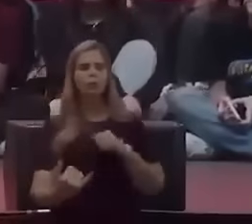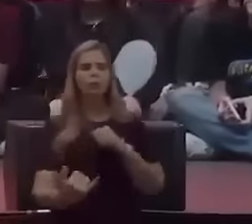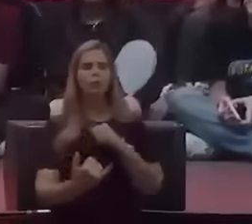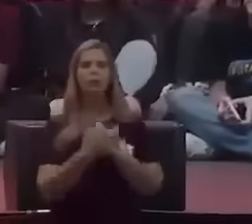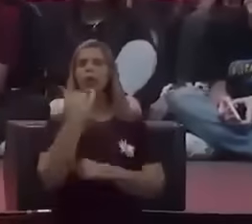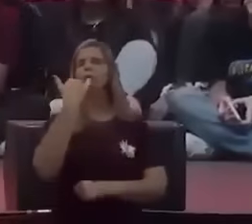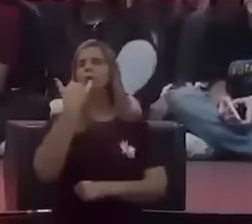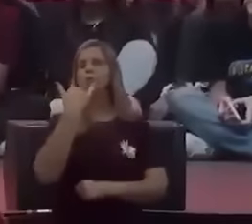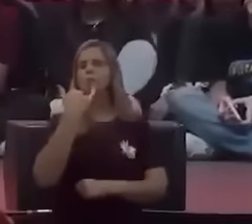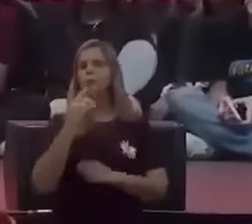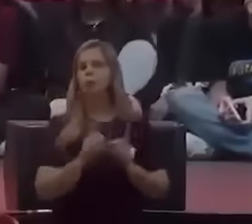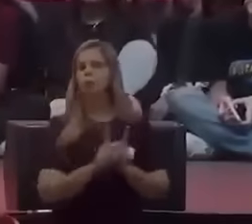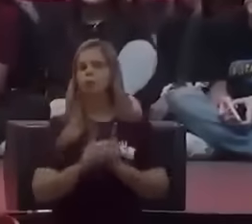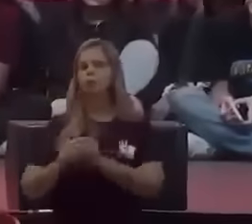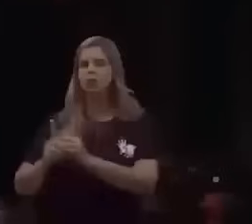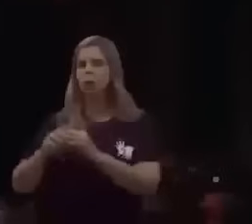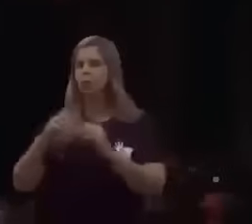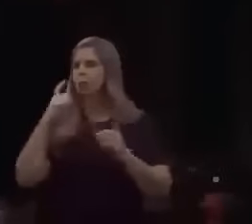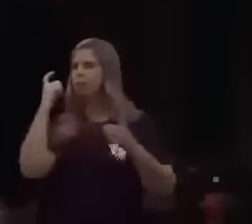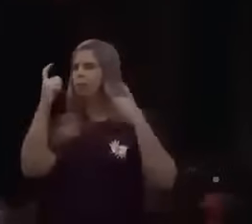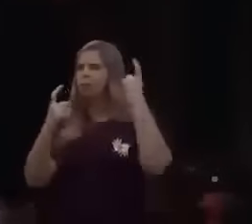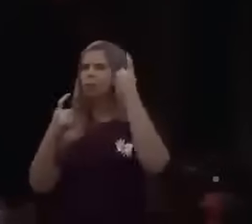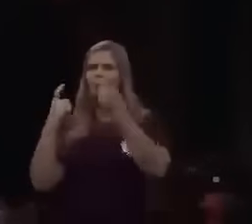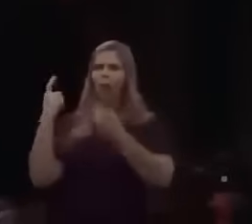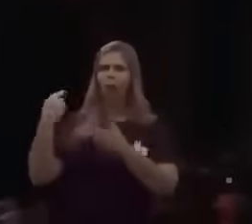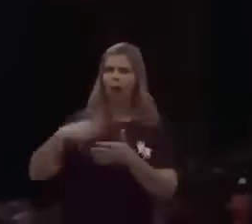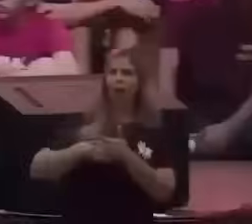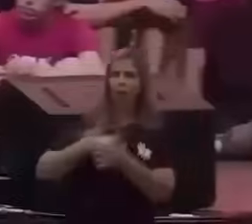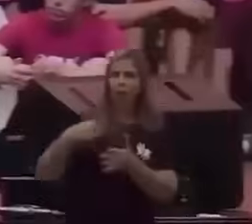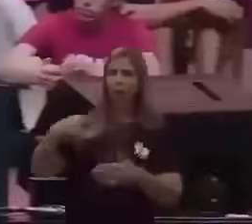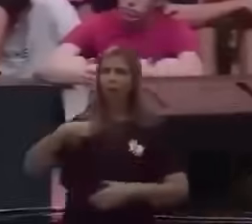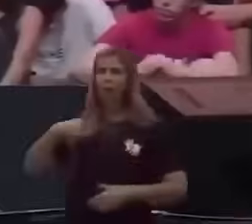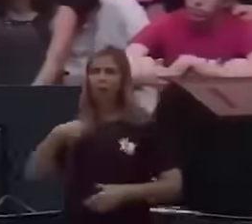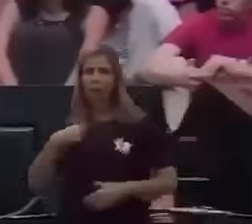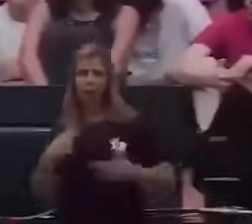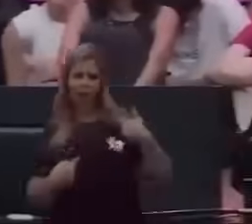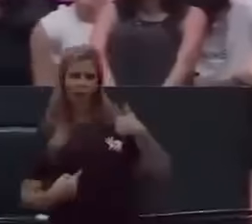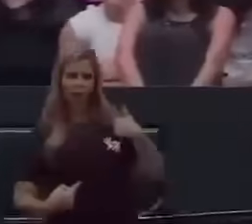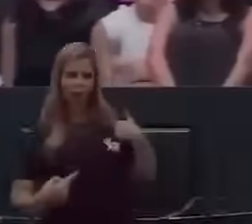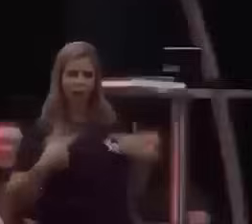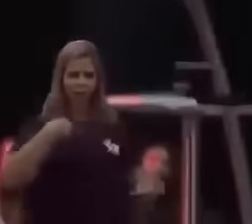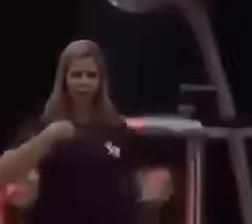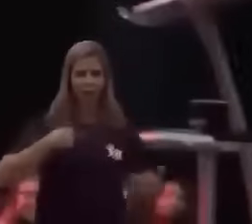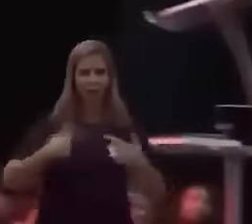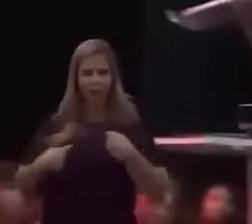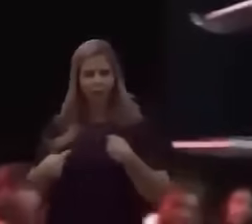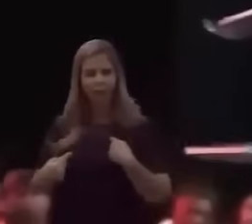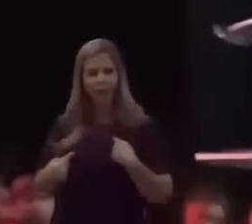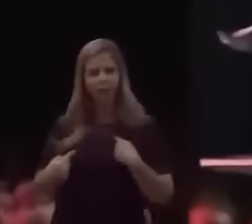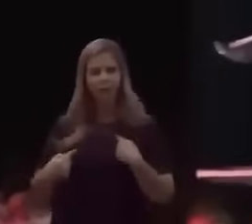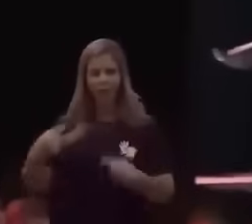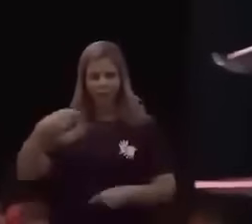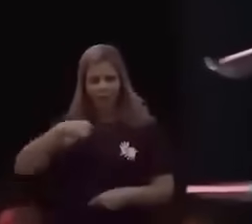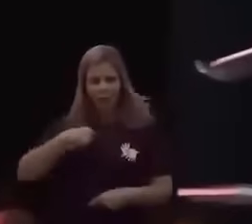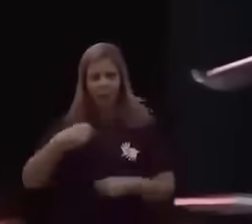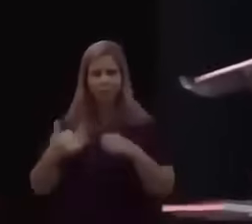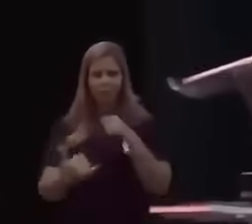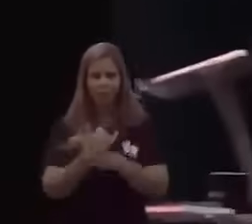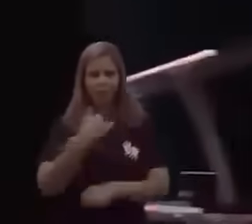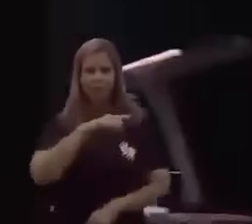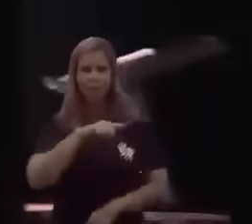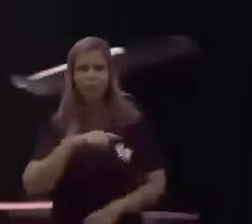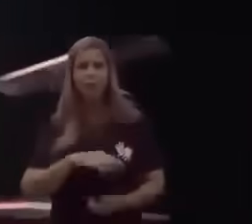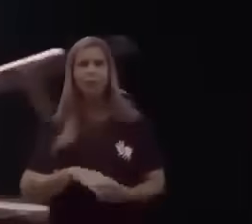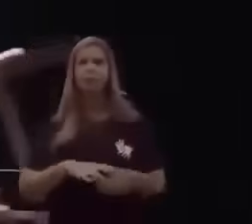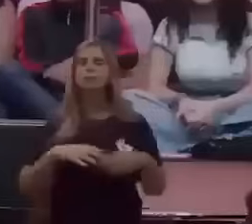pânico e perguntaram um por um: porventura sou eu, Senhor? Porventura sou eu, Senhor? Porventura sou eu, Senhor? Porventura sou eu, Senhor? E